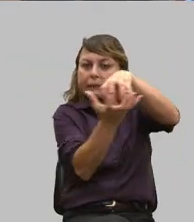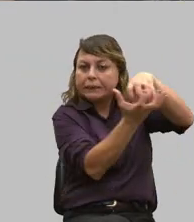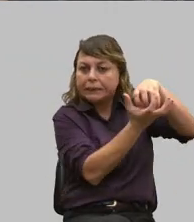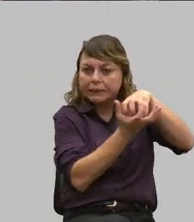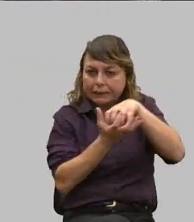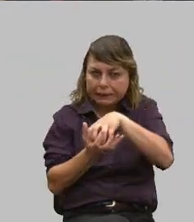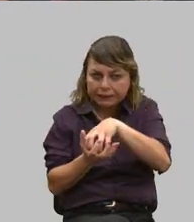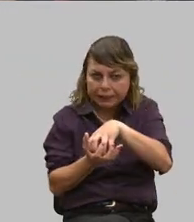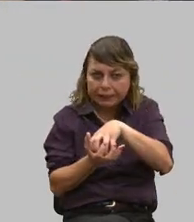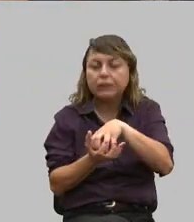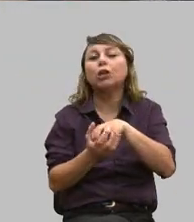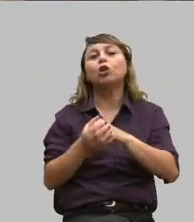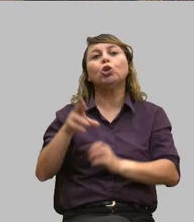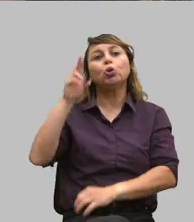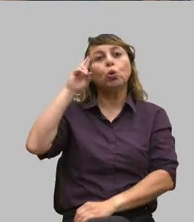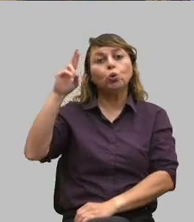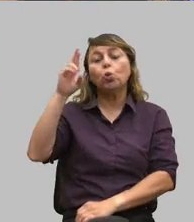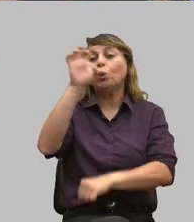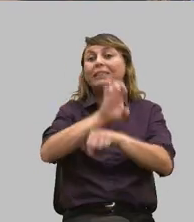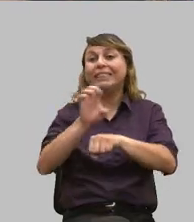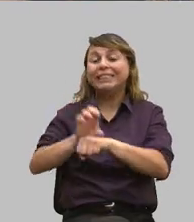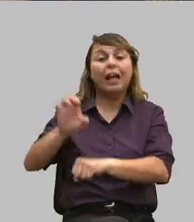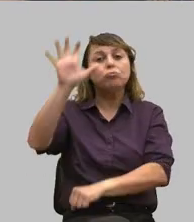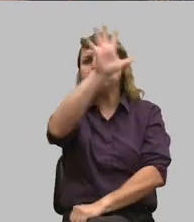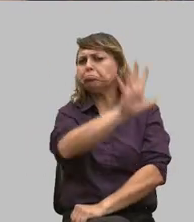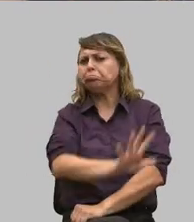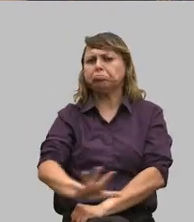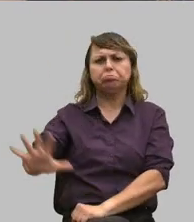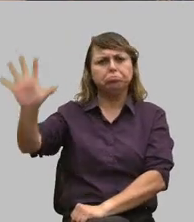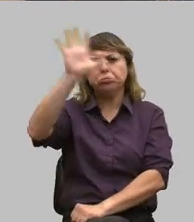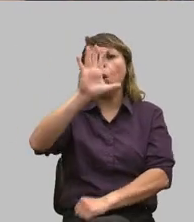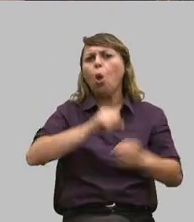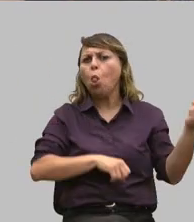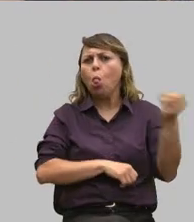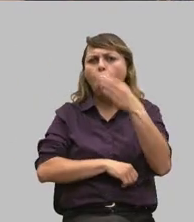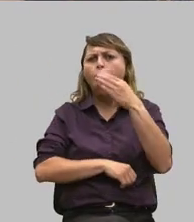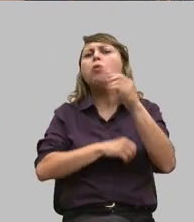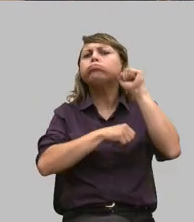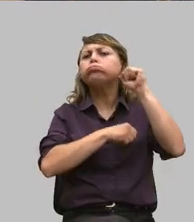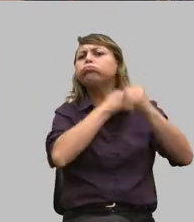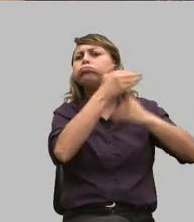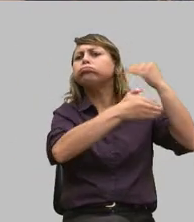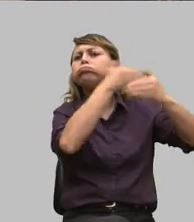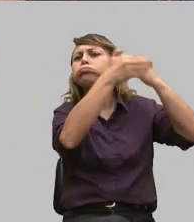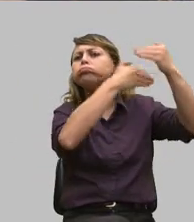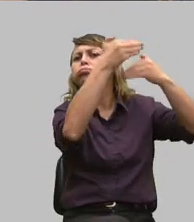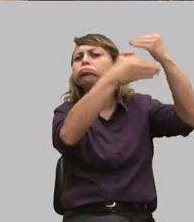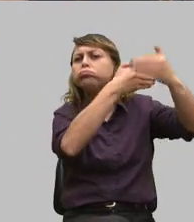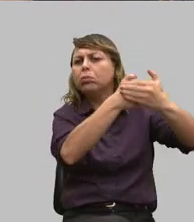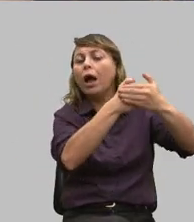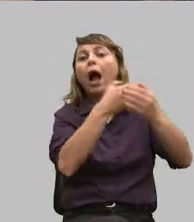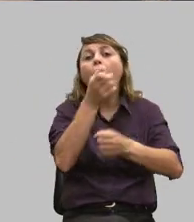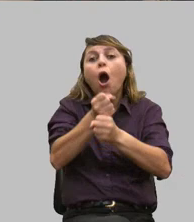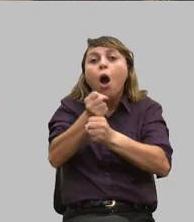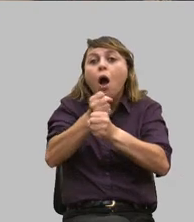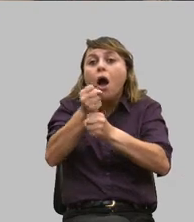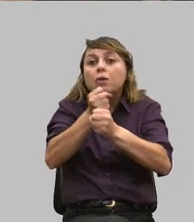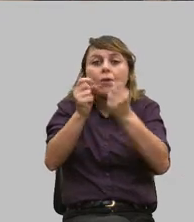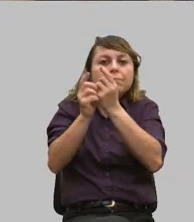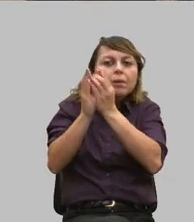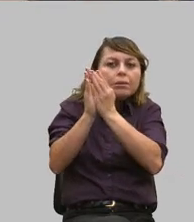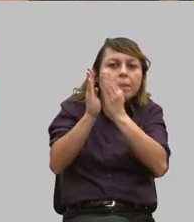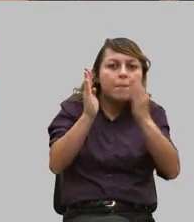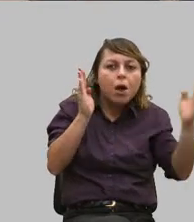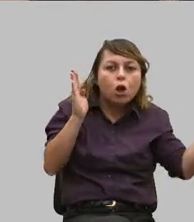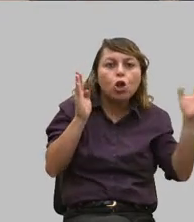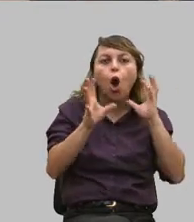Especialidades odontológicas no estado inteiro teremos um novo avanço aí ainda este ano eh dependendo da questão orçamentária